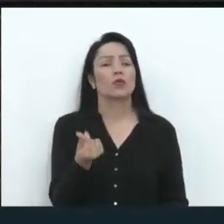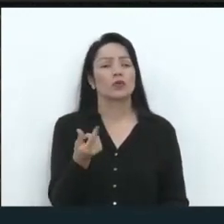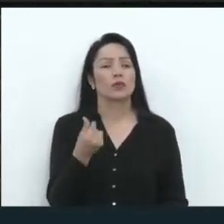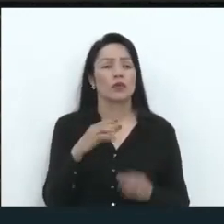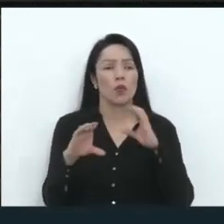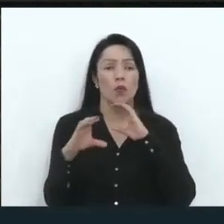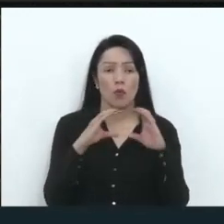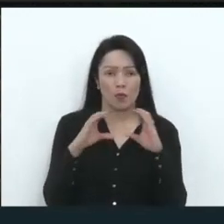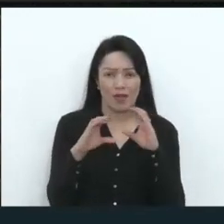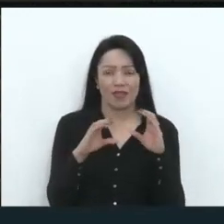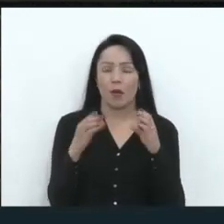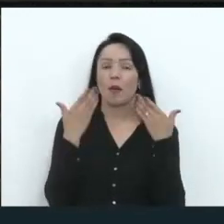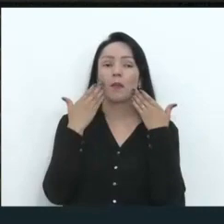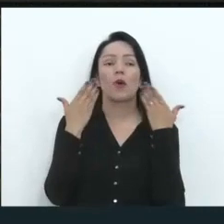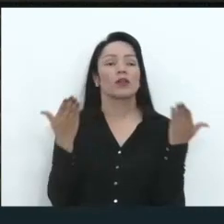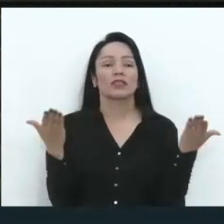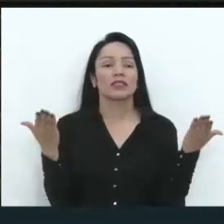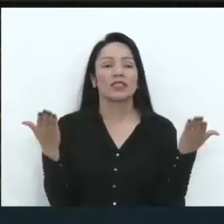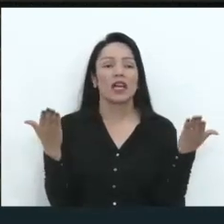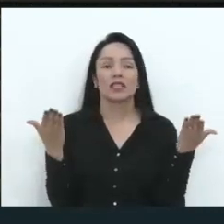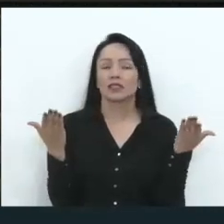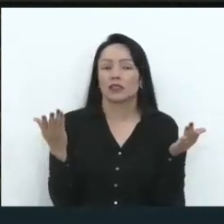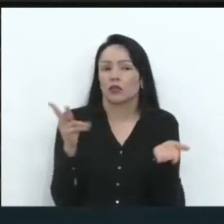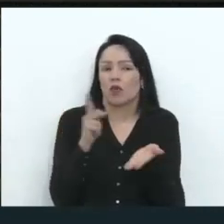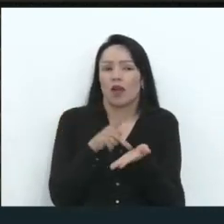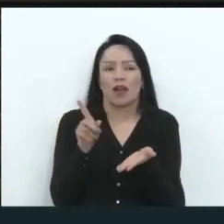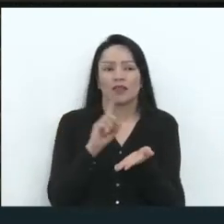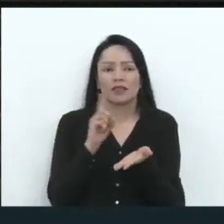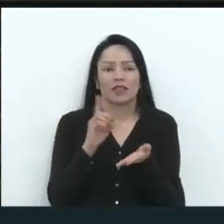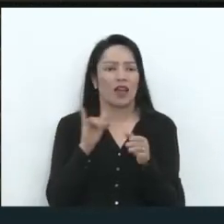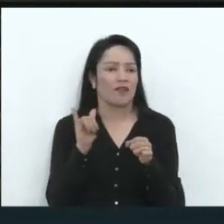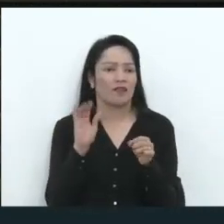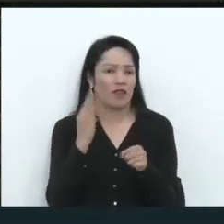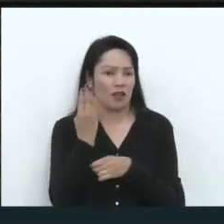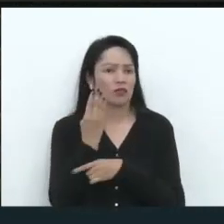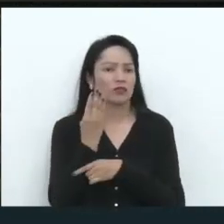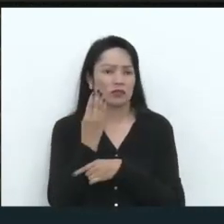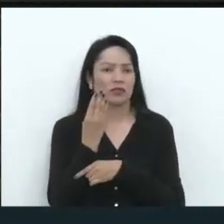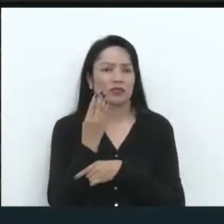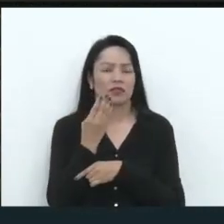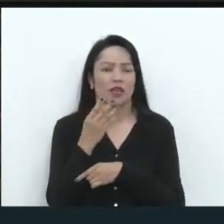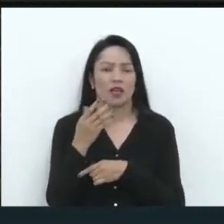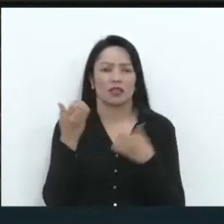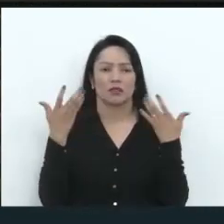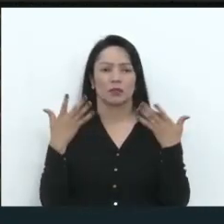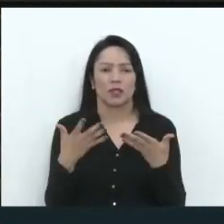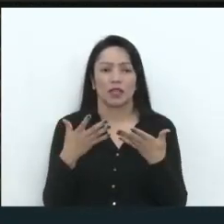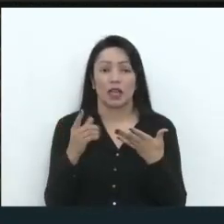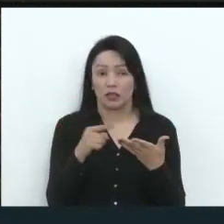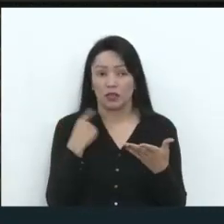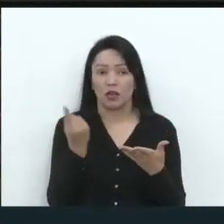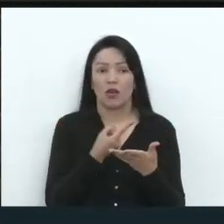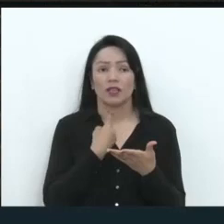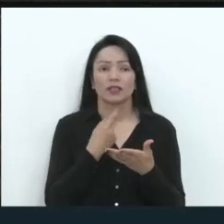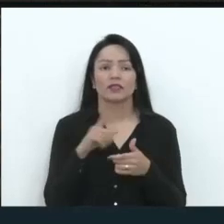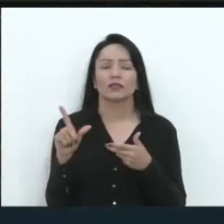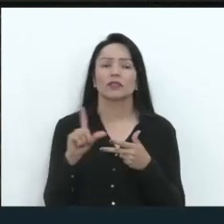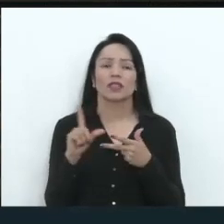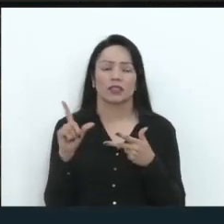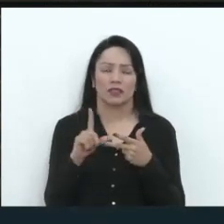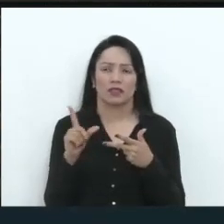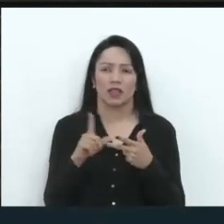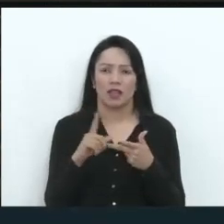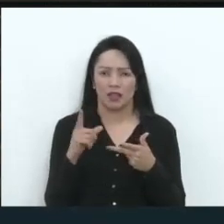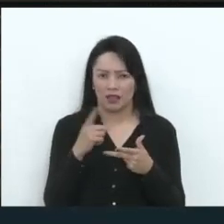comunicação para expor uma realidade falsa para a população guarulhense, e nós aqui desse legislativo que